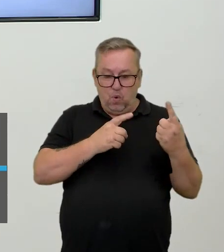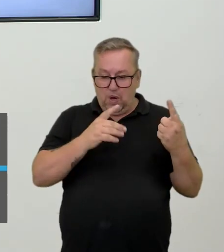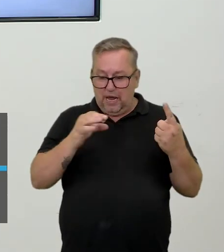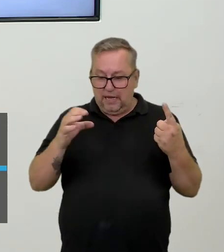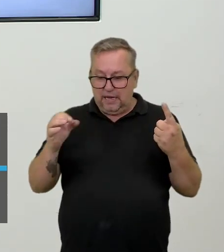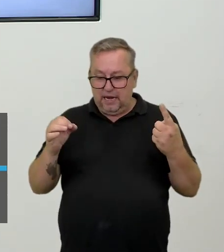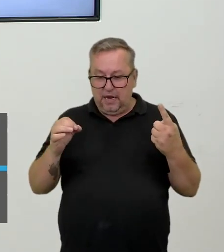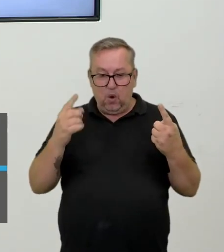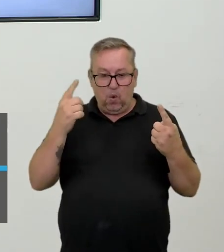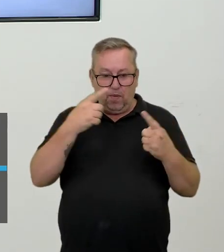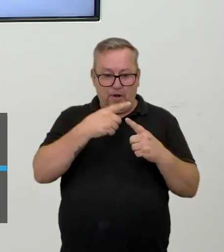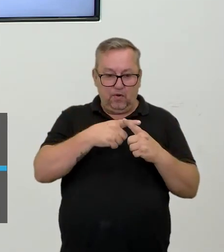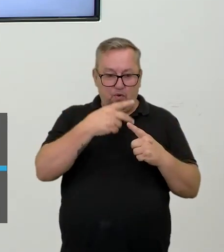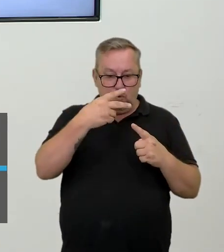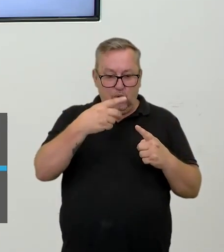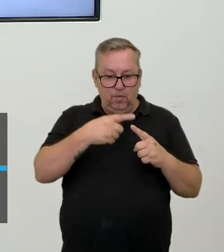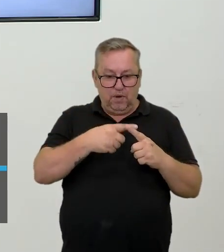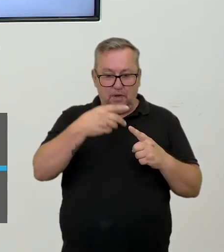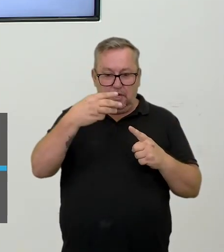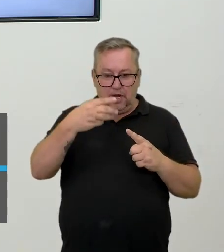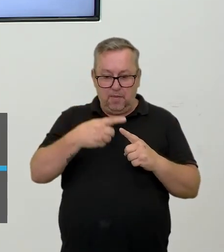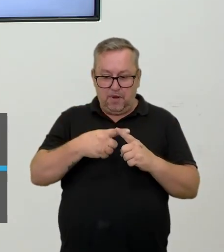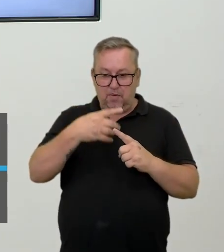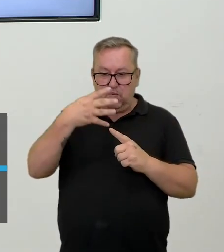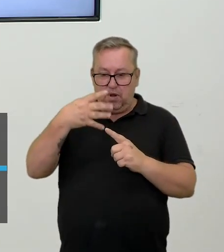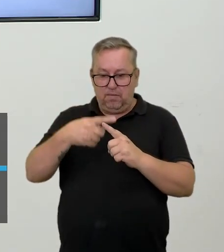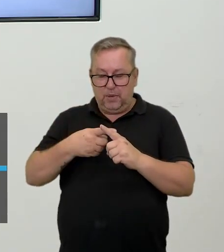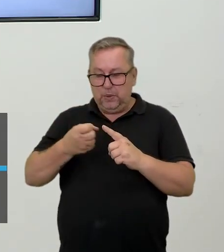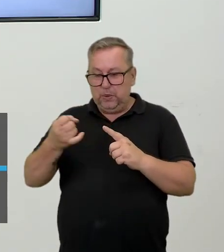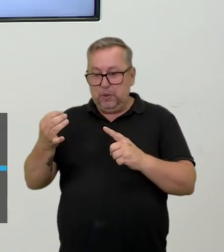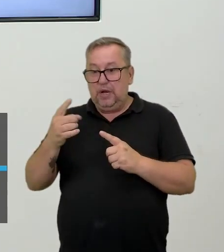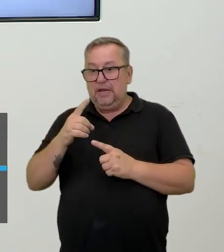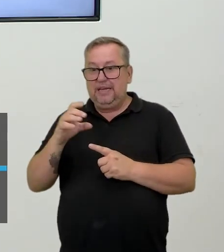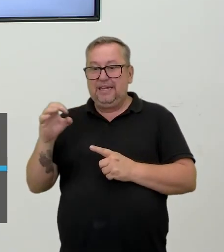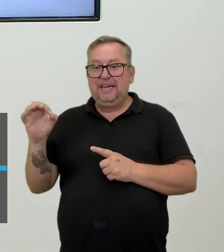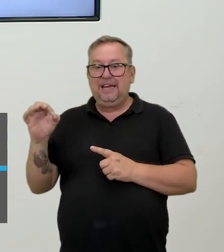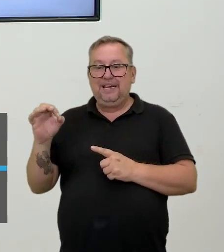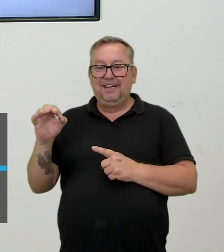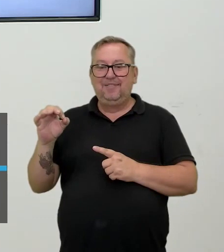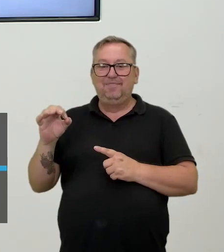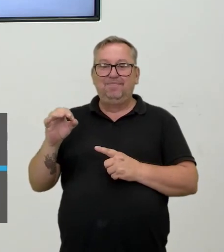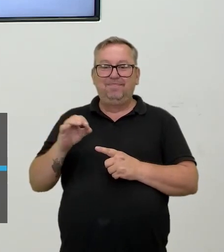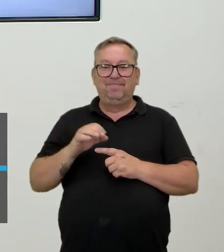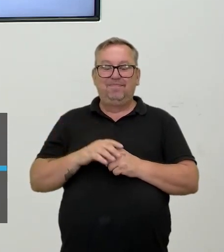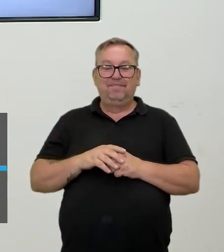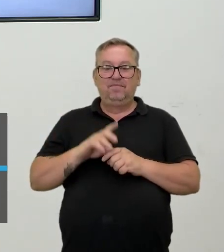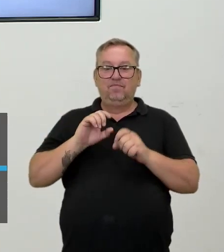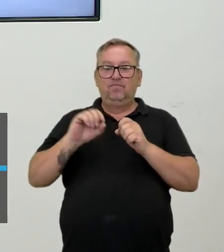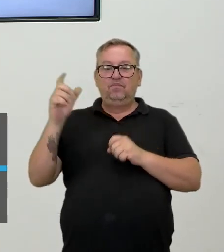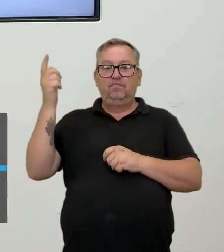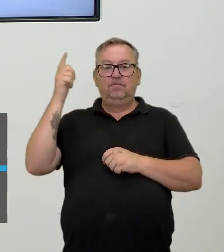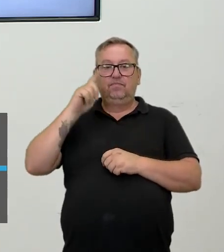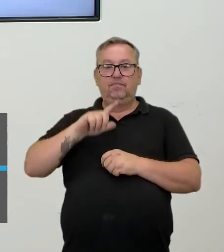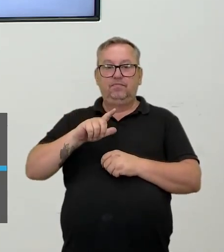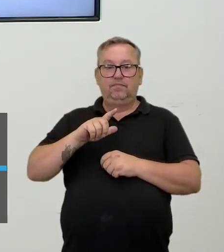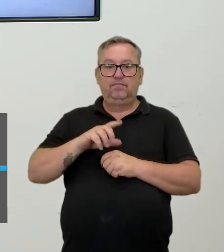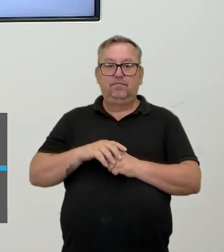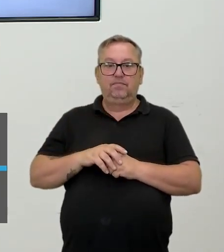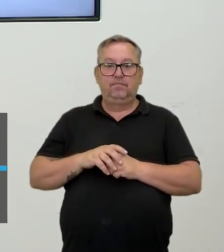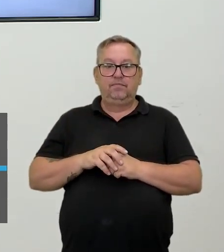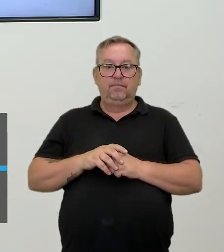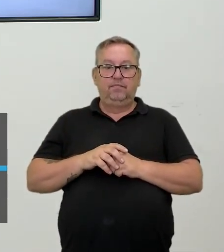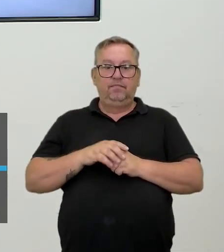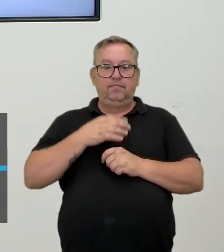né? Em relação às tarefas, enfim, aquela coisa. Mas o professor de matemática é famoso por isso mesmo. No que consistia? Conta a história que durante uma